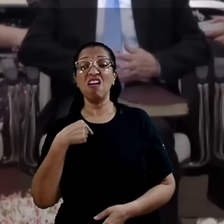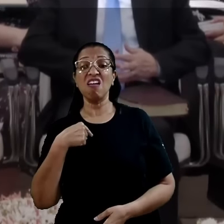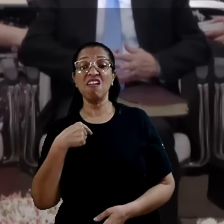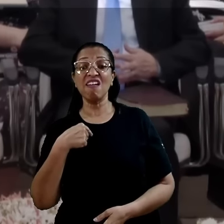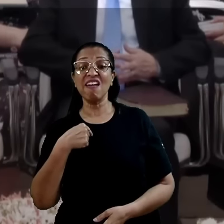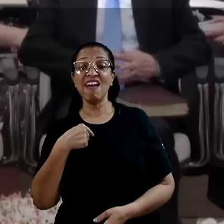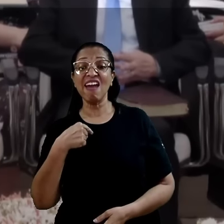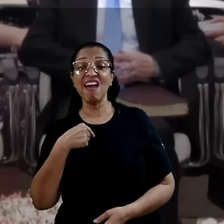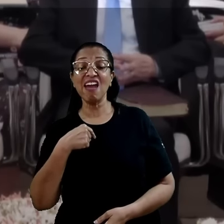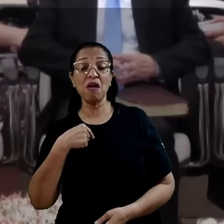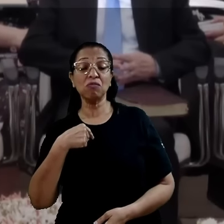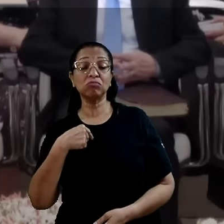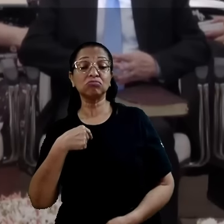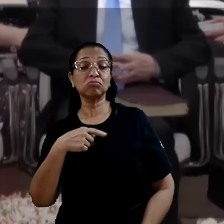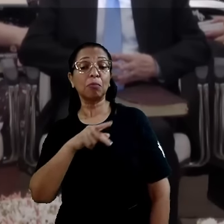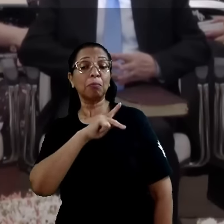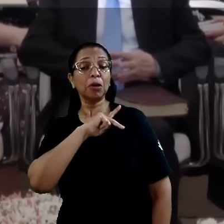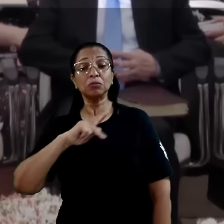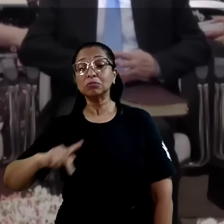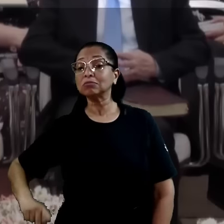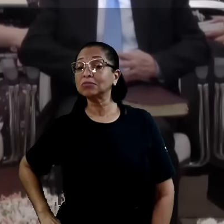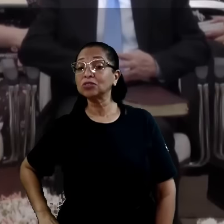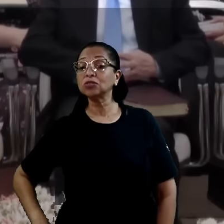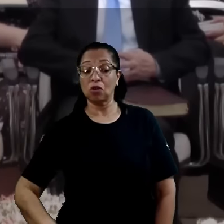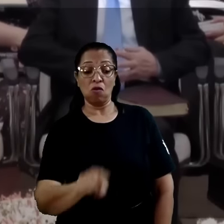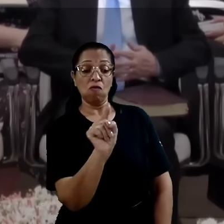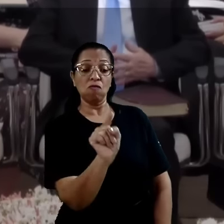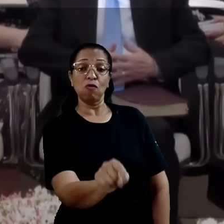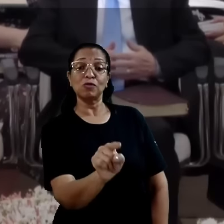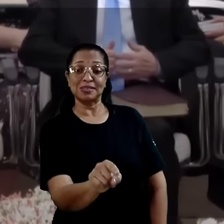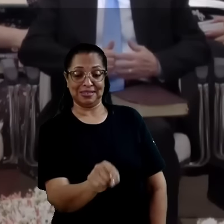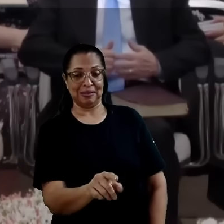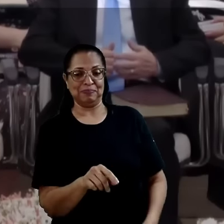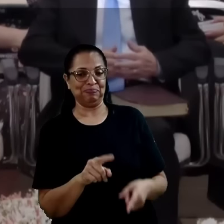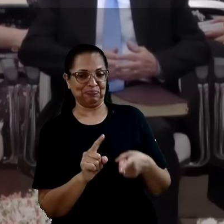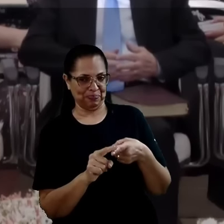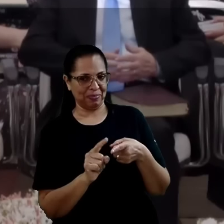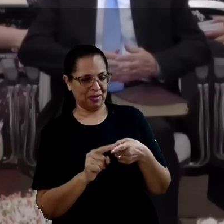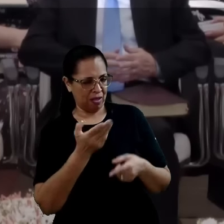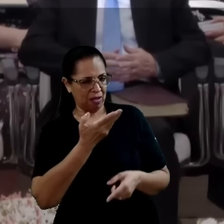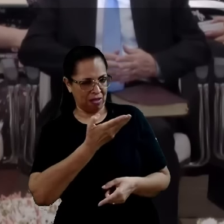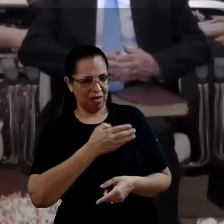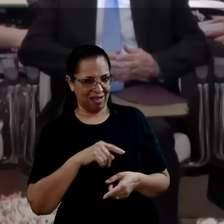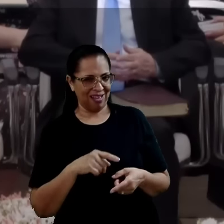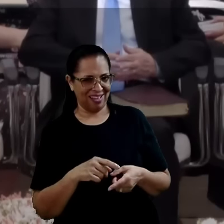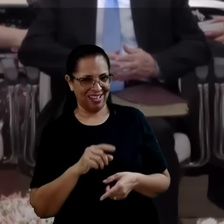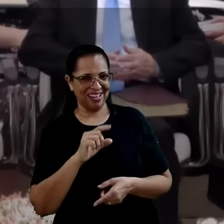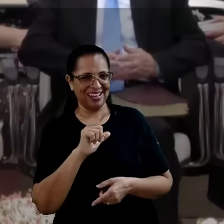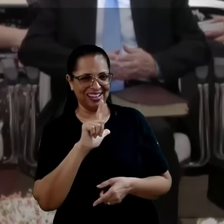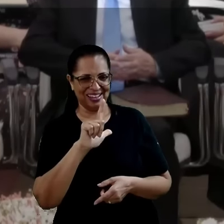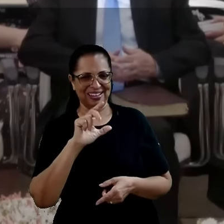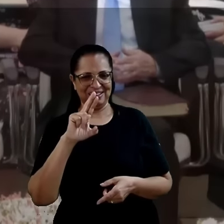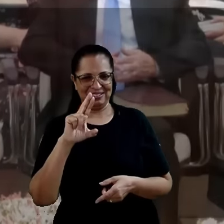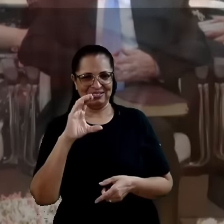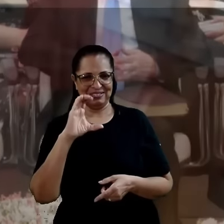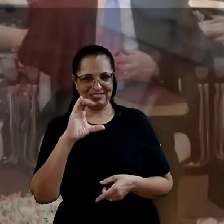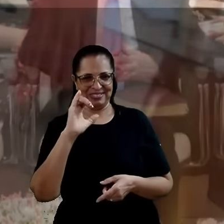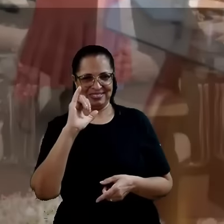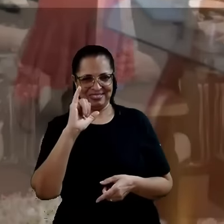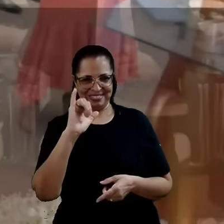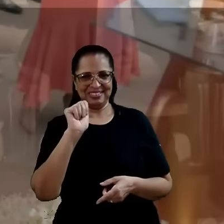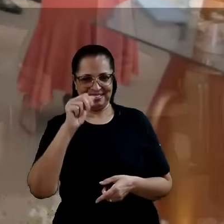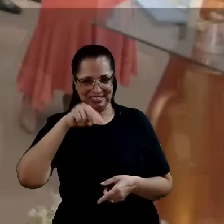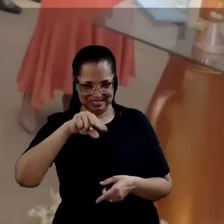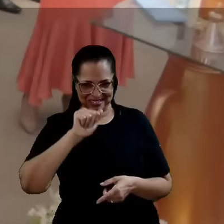obedece você fica na Banda Luciana vai ficar na banda hoje violinista Valéria flauta minha